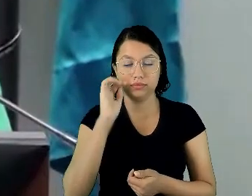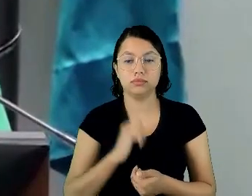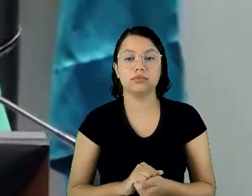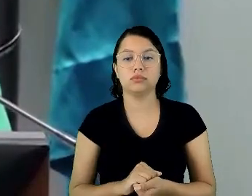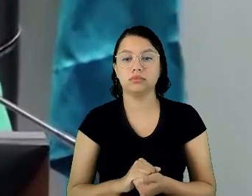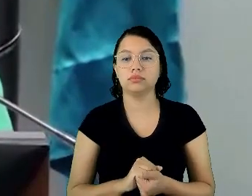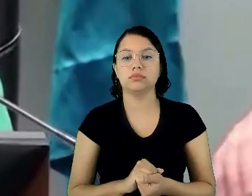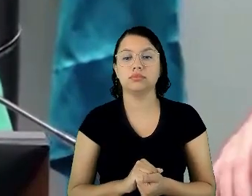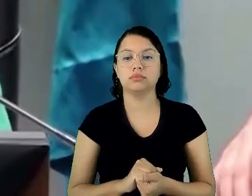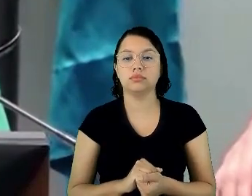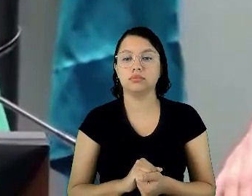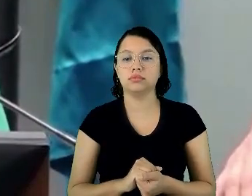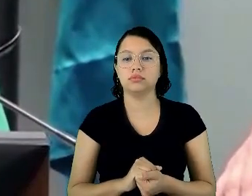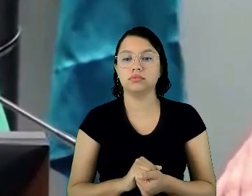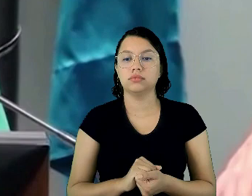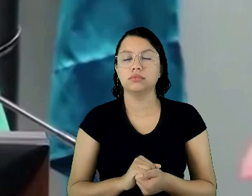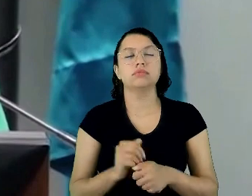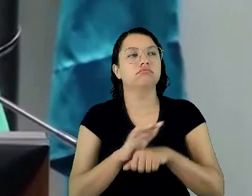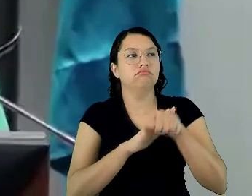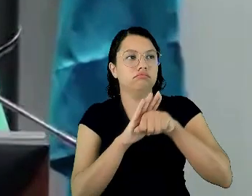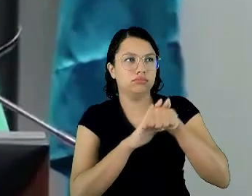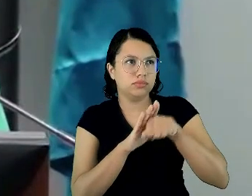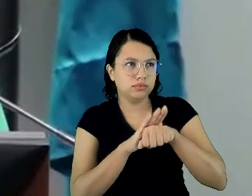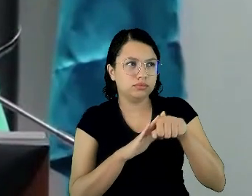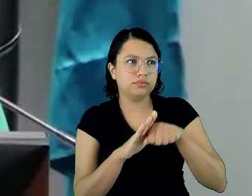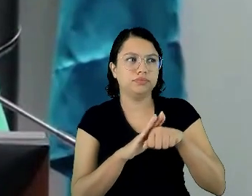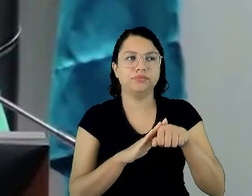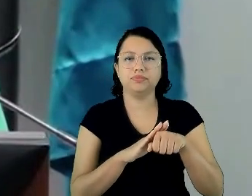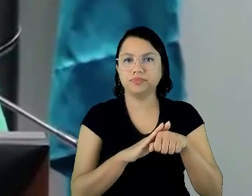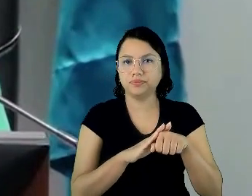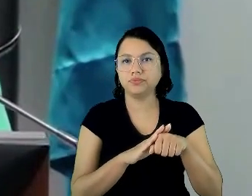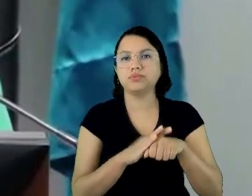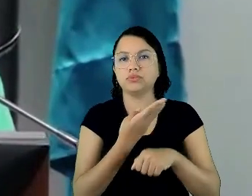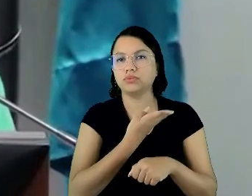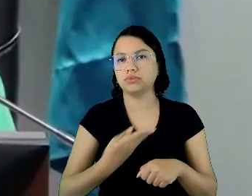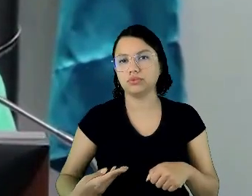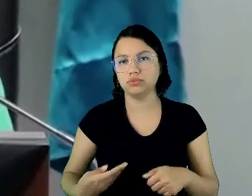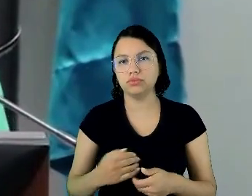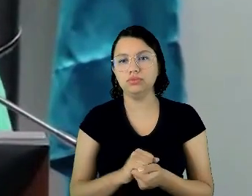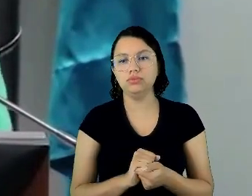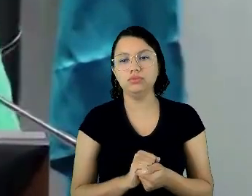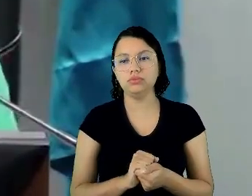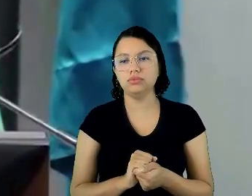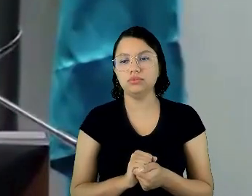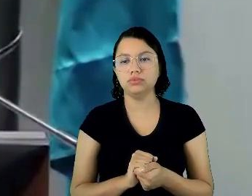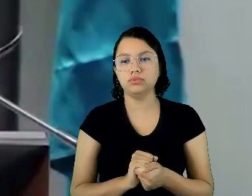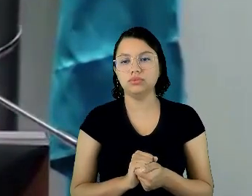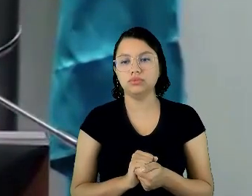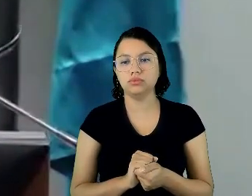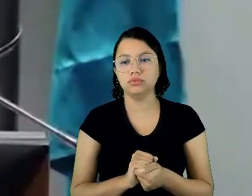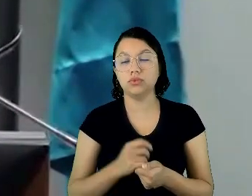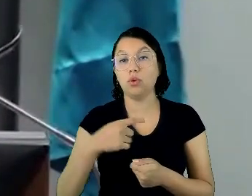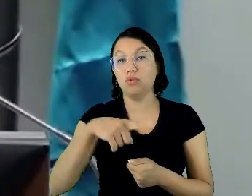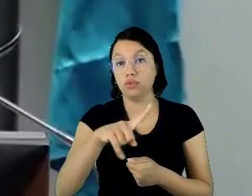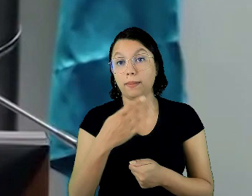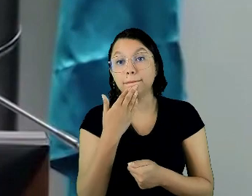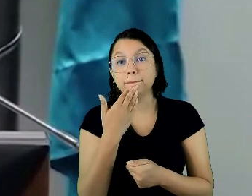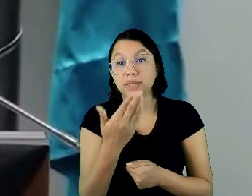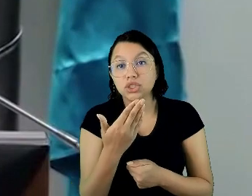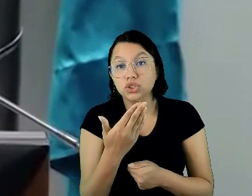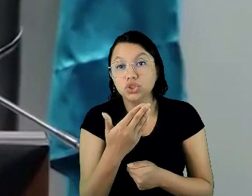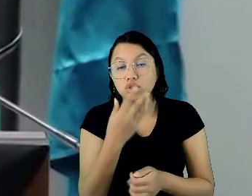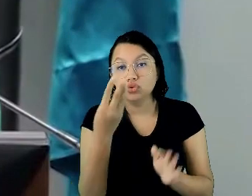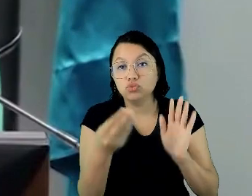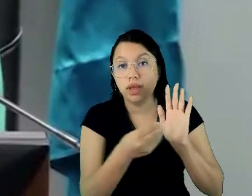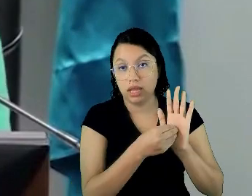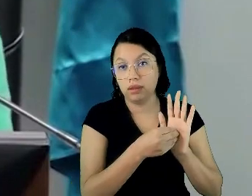conversando com o governador Riedel, eu fui lá pedir, né, uma emenda de bancada, se ele poderia interceder